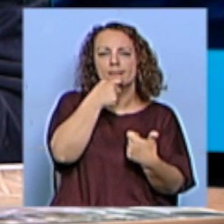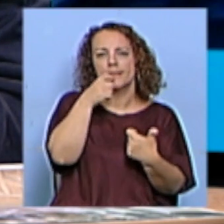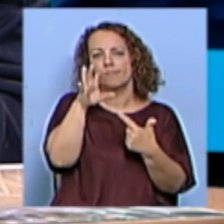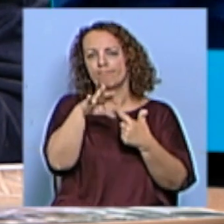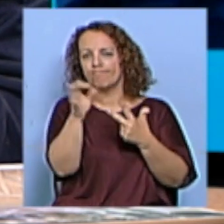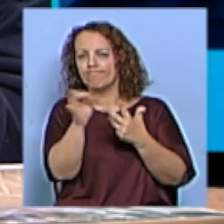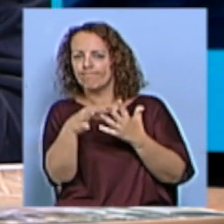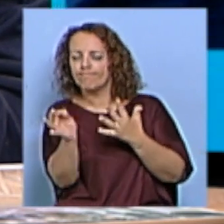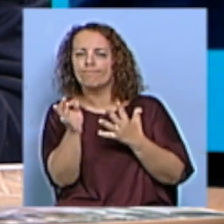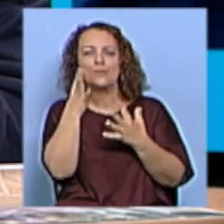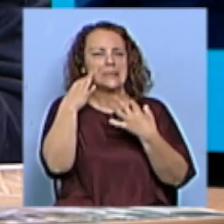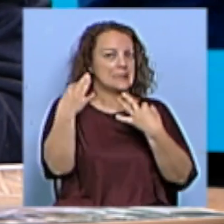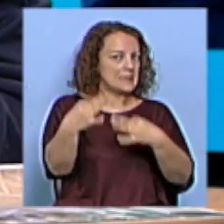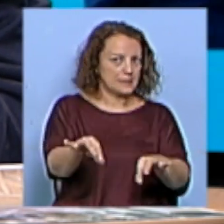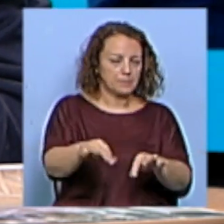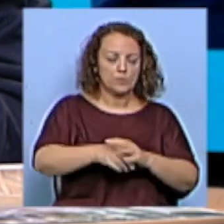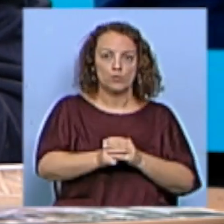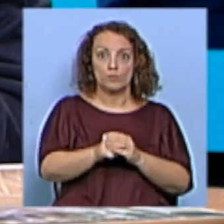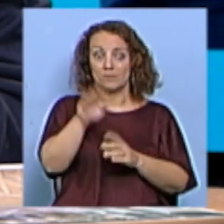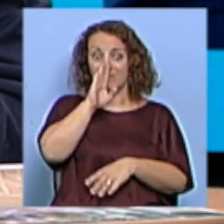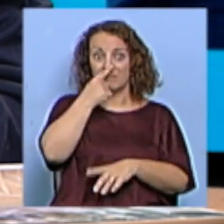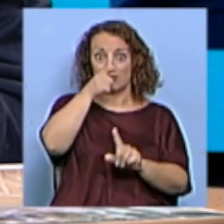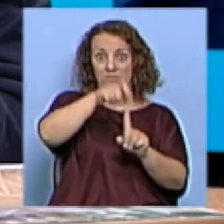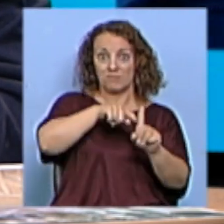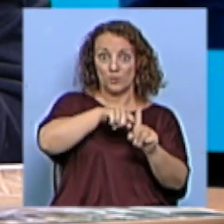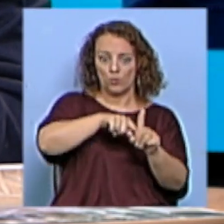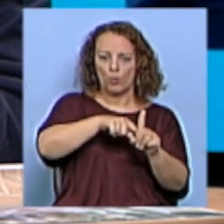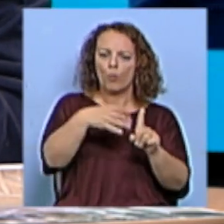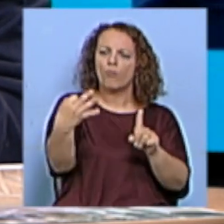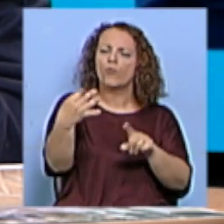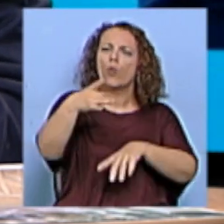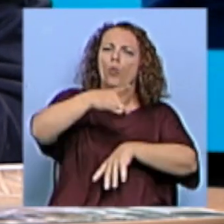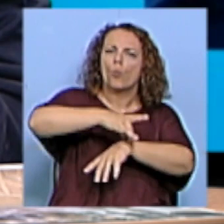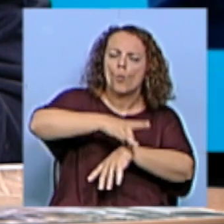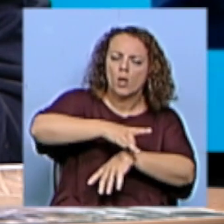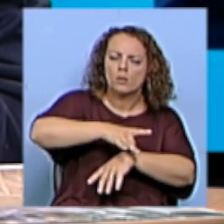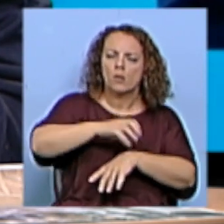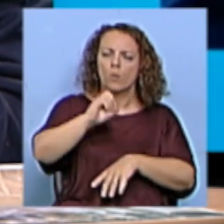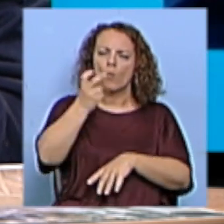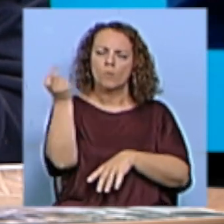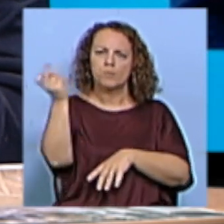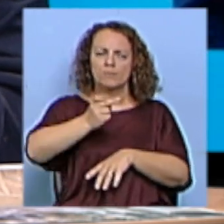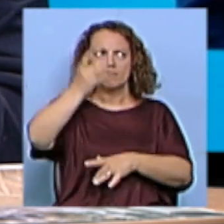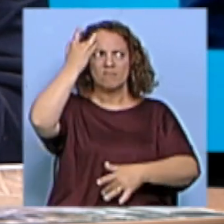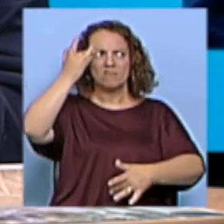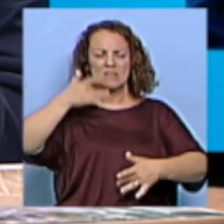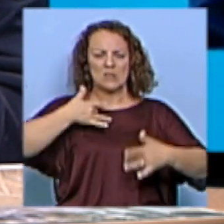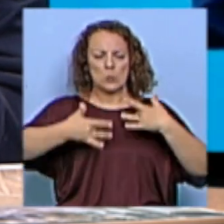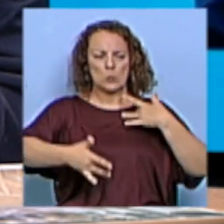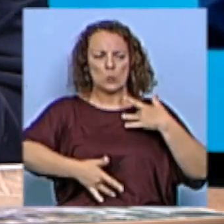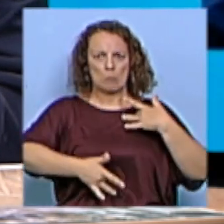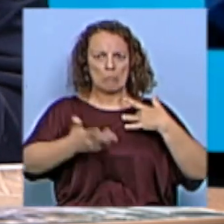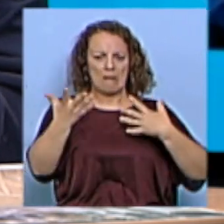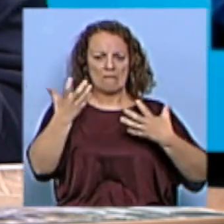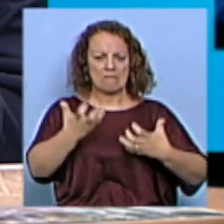simples. Se a pessoa estiver doente ou com sintomas, não se dirige naturalmente